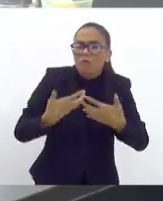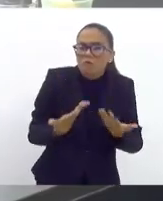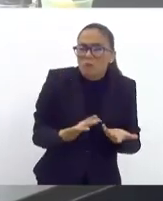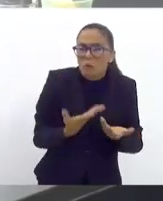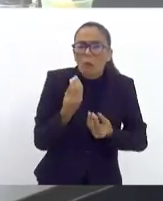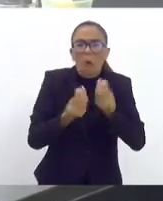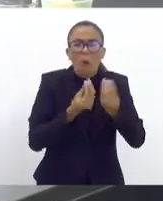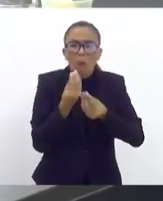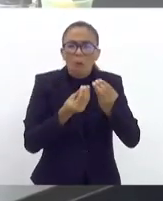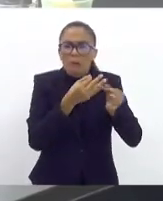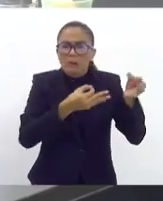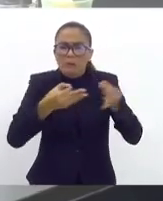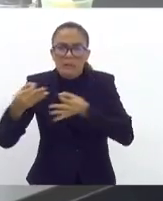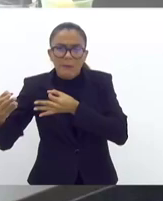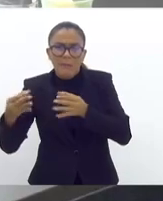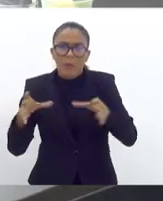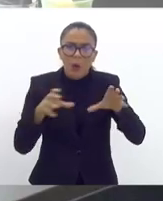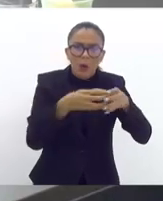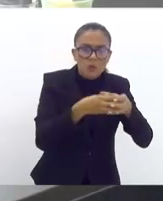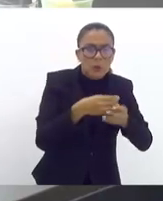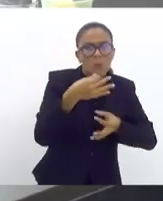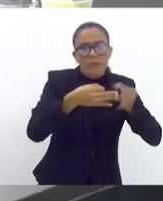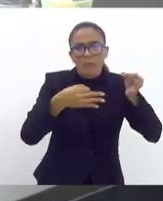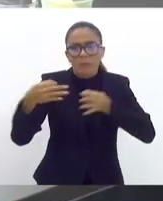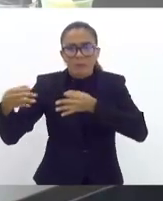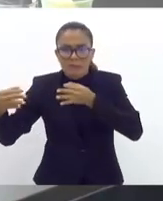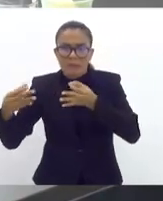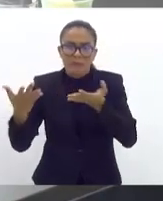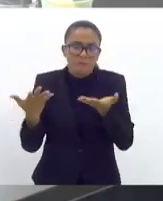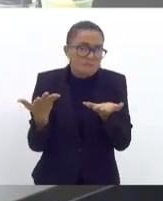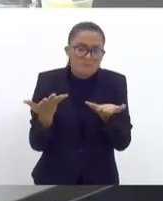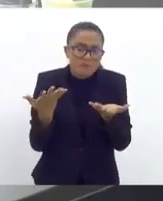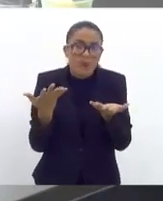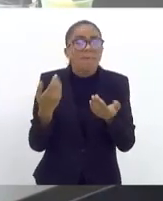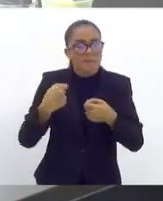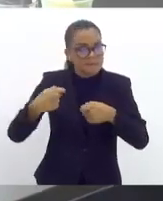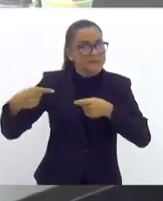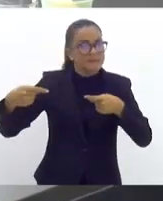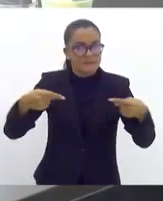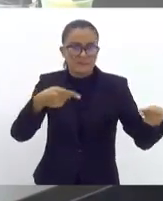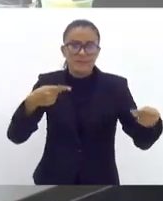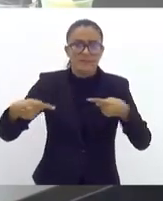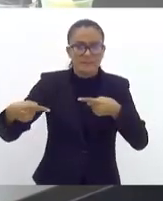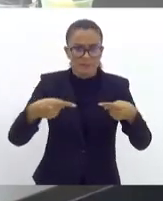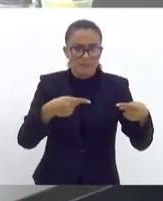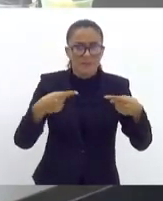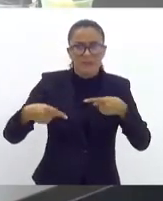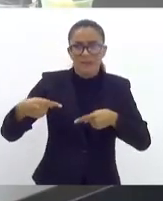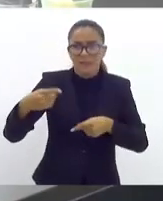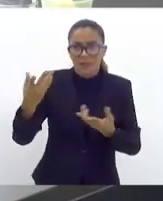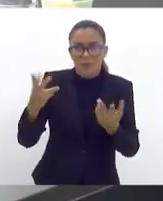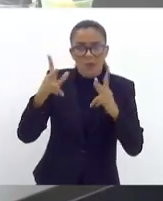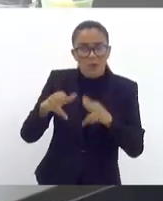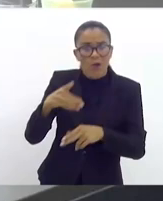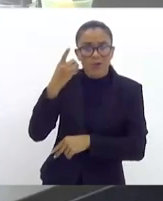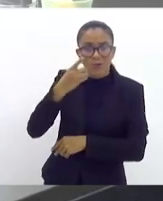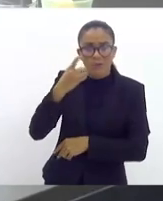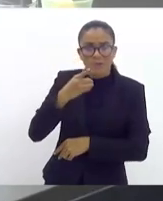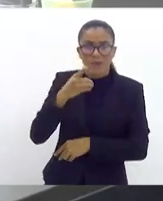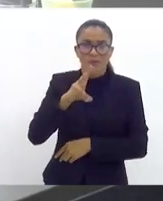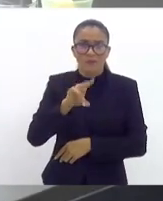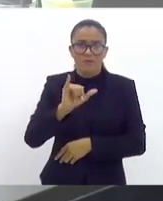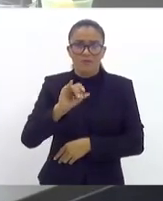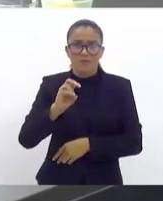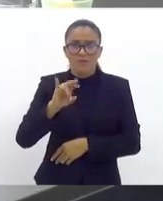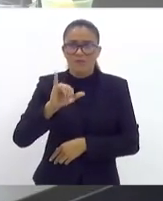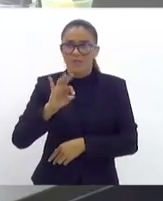quando transmite o conjunto ou seja algo que merece como bem visto Deputado Serafina ser debatido aqui e o caso do deputado Victor Júnior é um bom é um bom exemplo